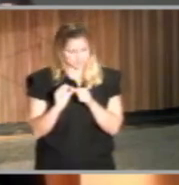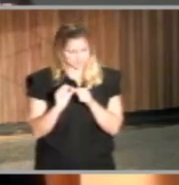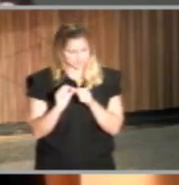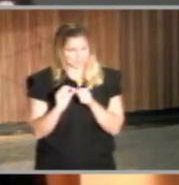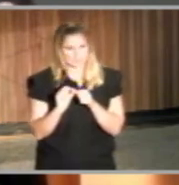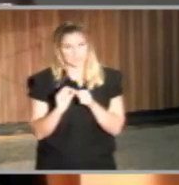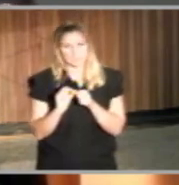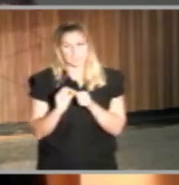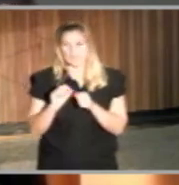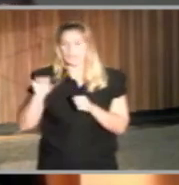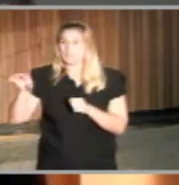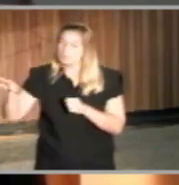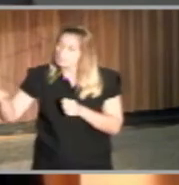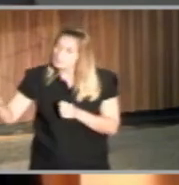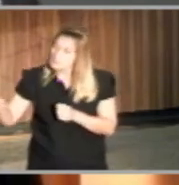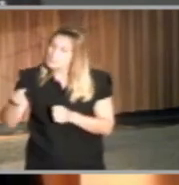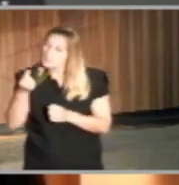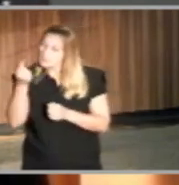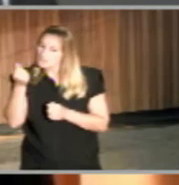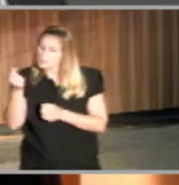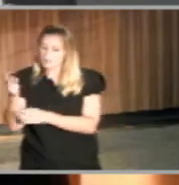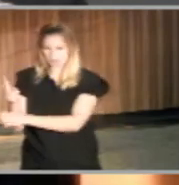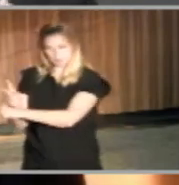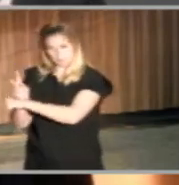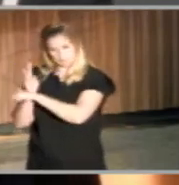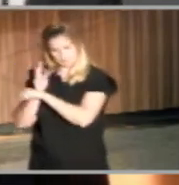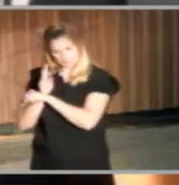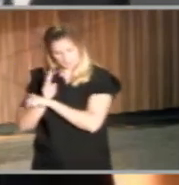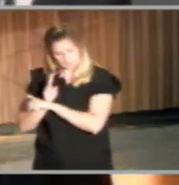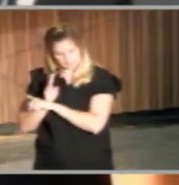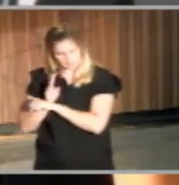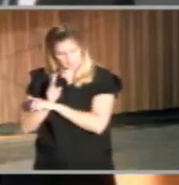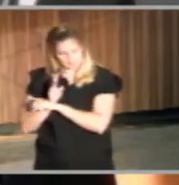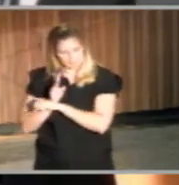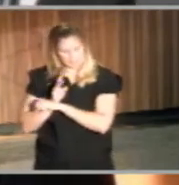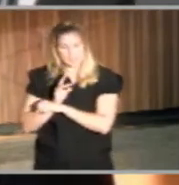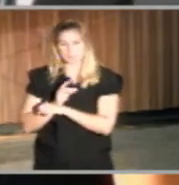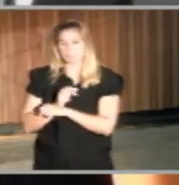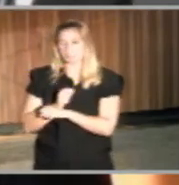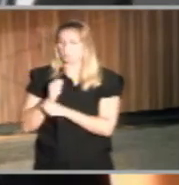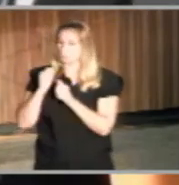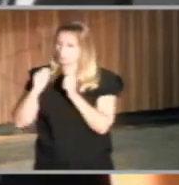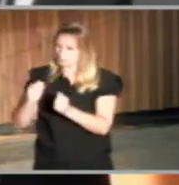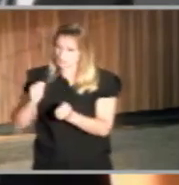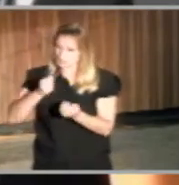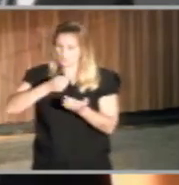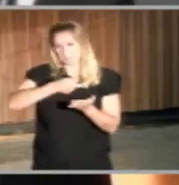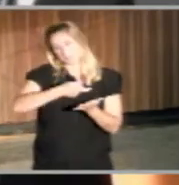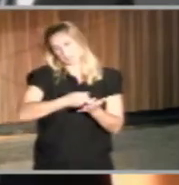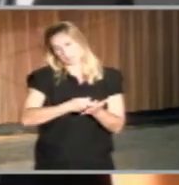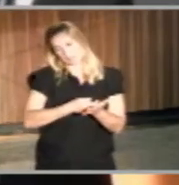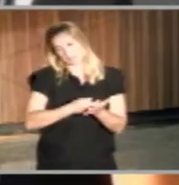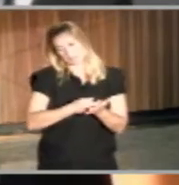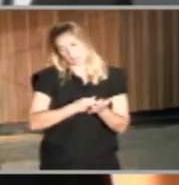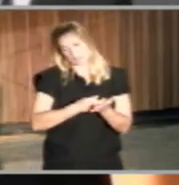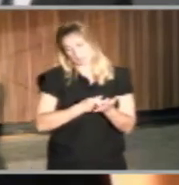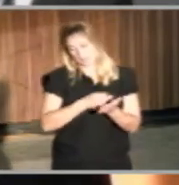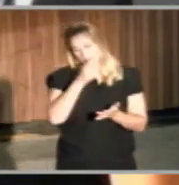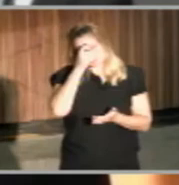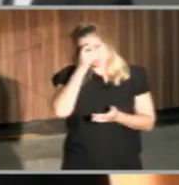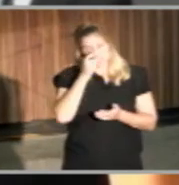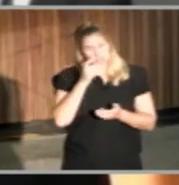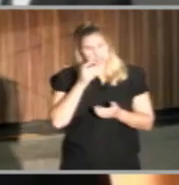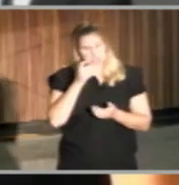pegando emprestado dela mesma, não é? Dos fundos para pagamento de 13º, de,